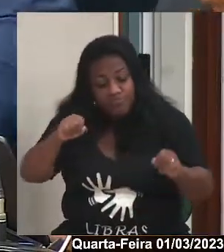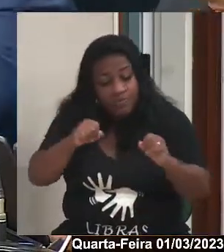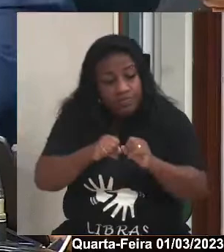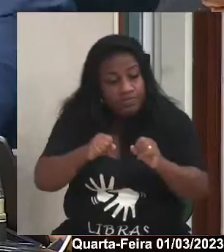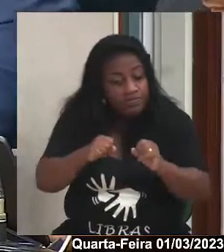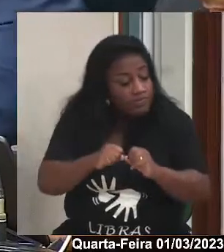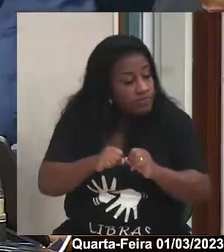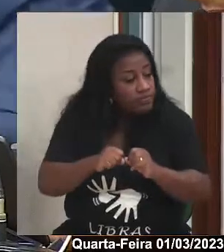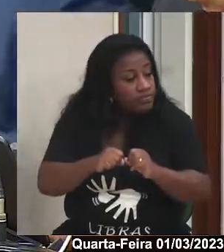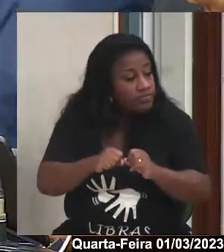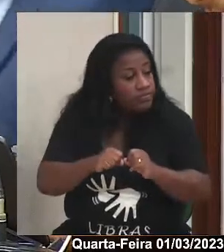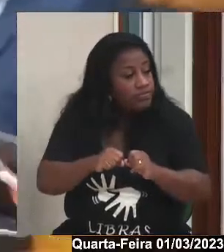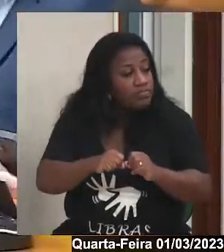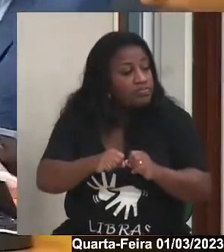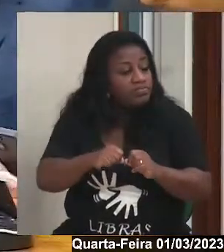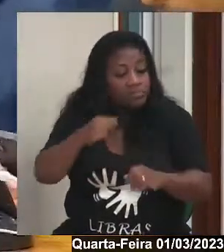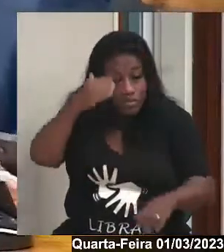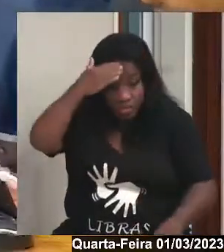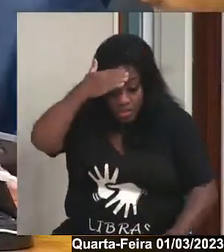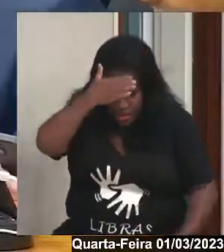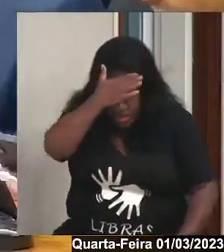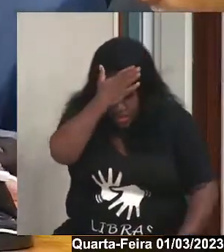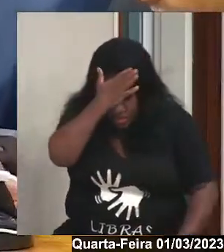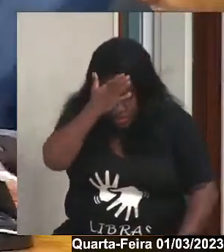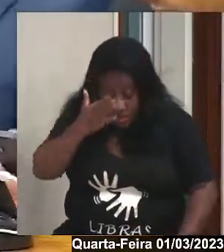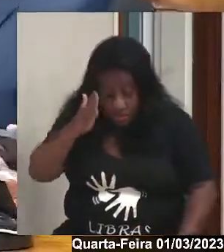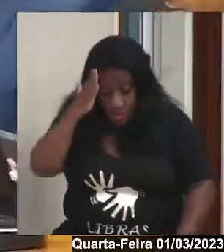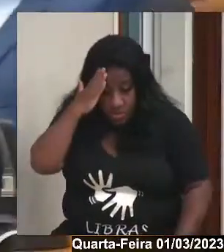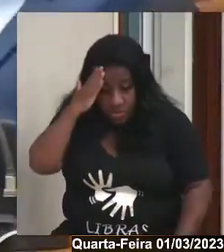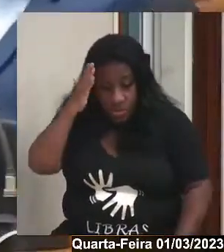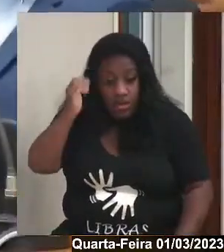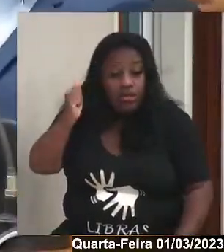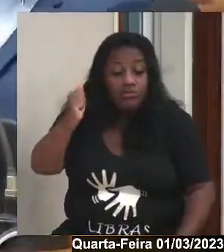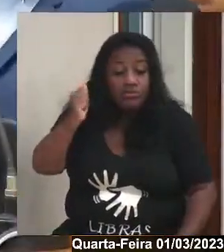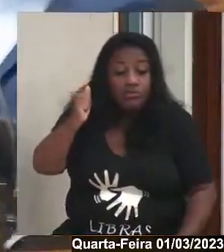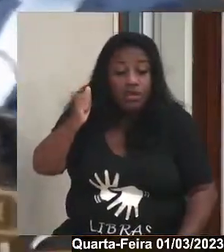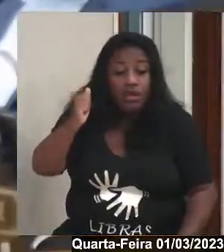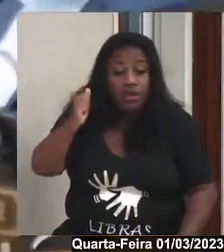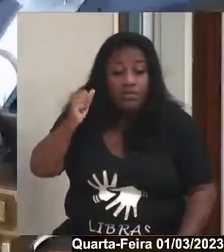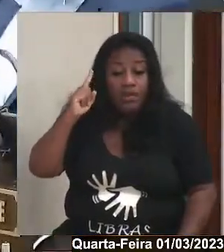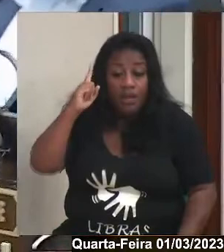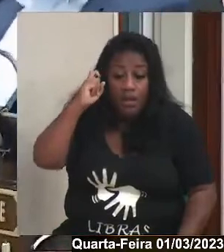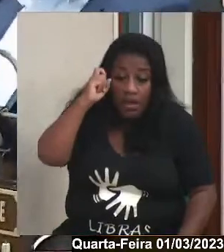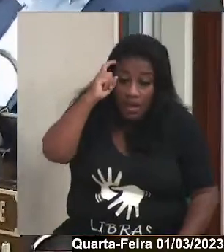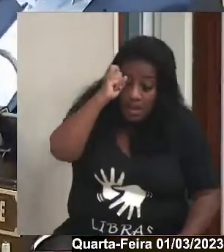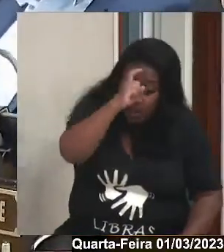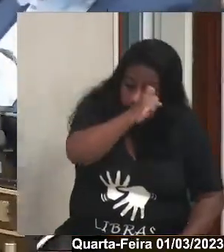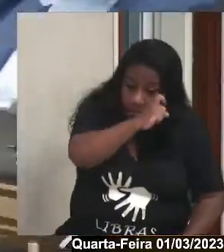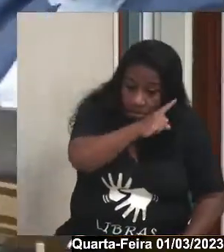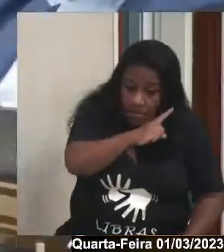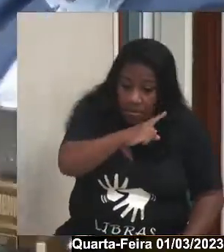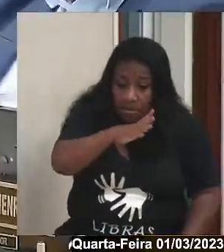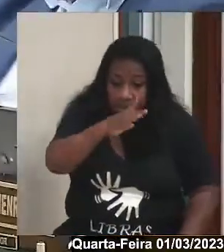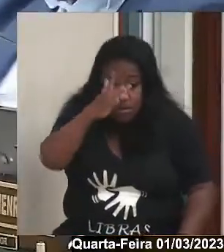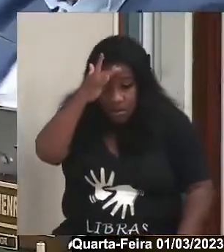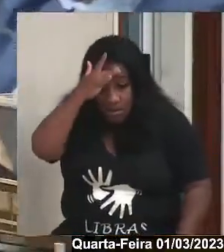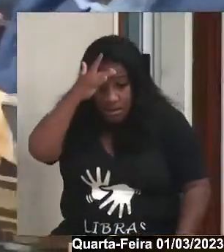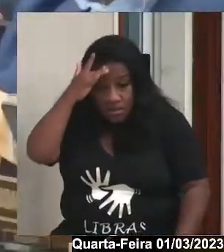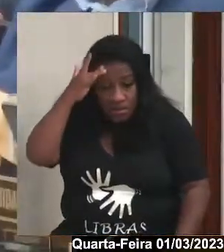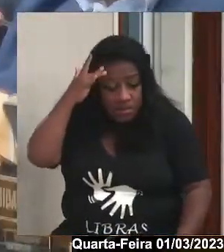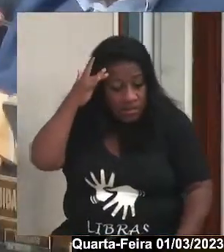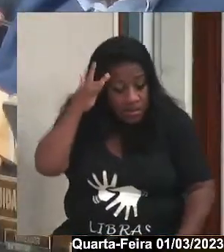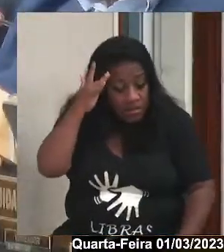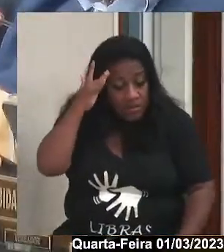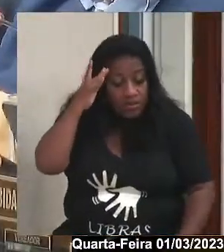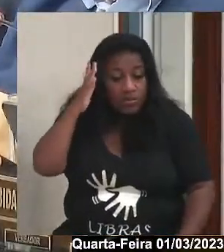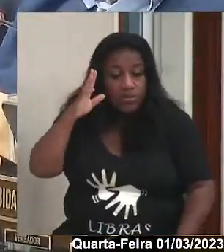é uma situação, Lúcio, necessária, porque só sabe a dificuldade o pessoal igual nós aqui. Nós somos um município